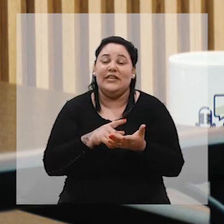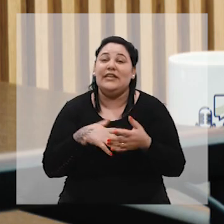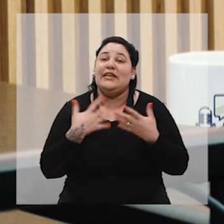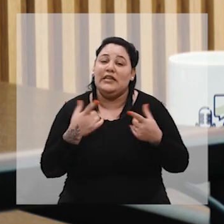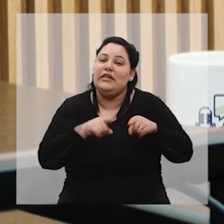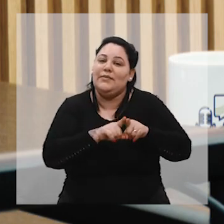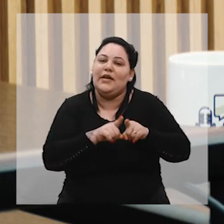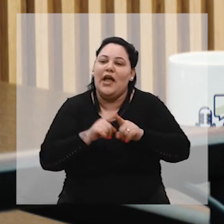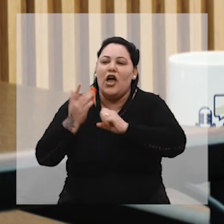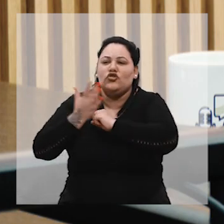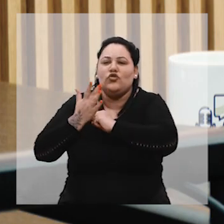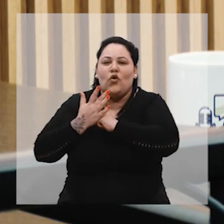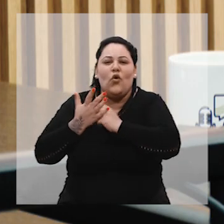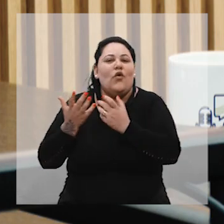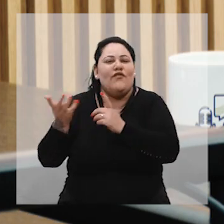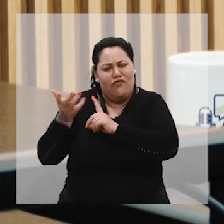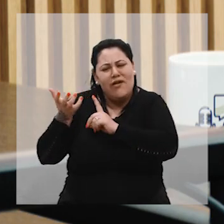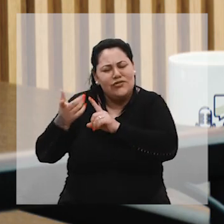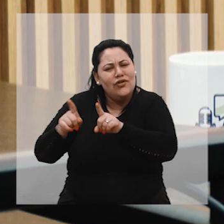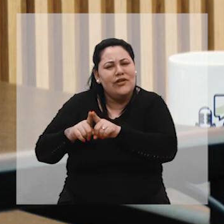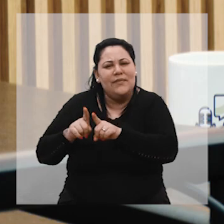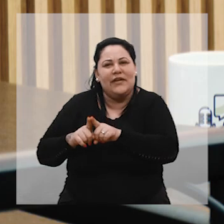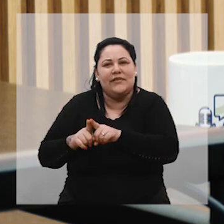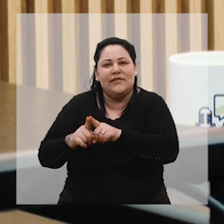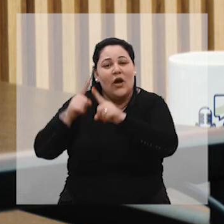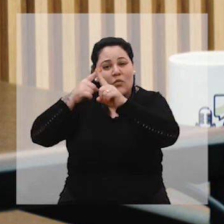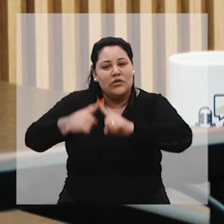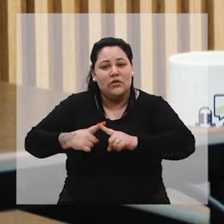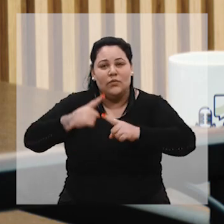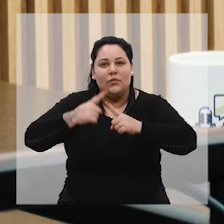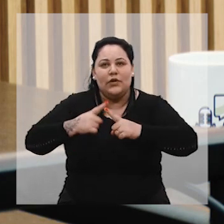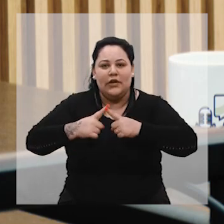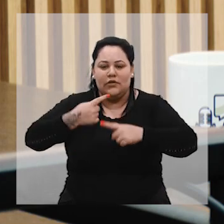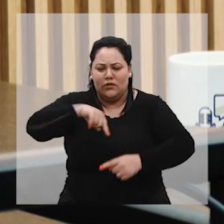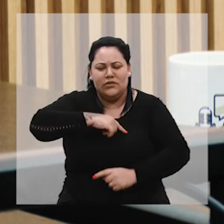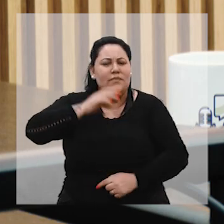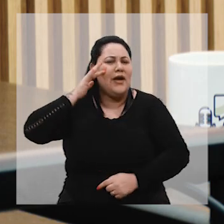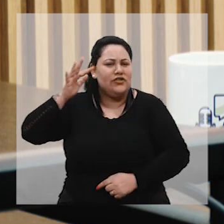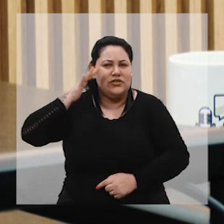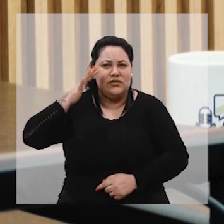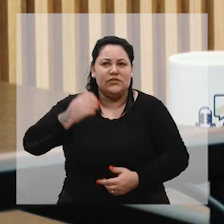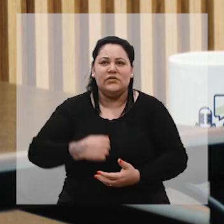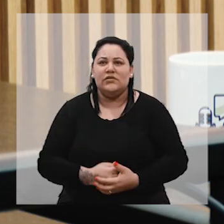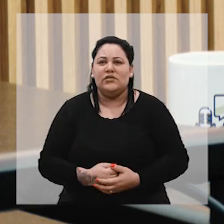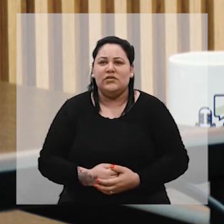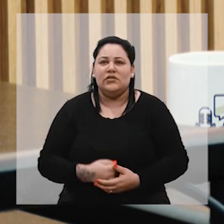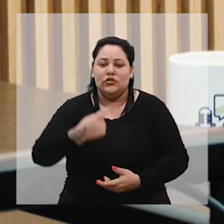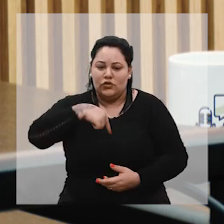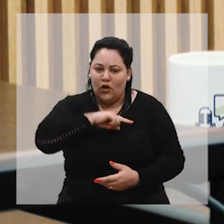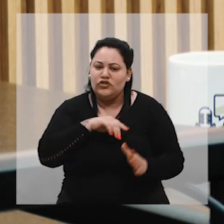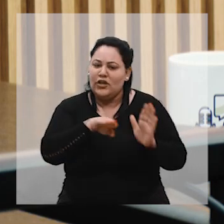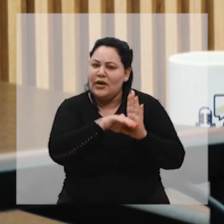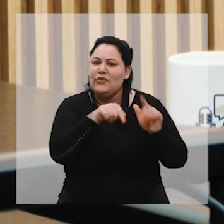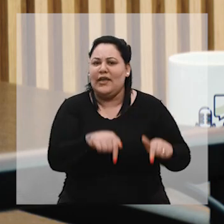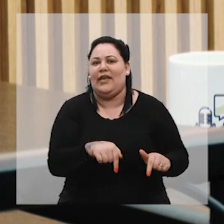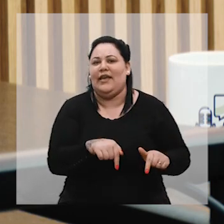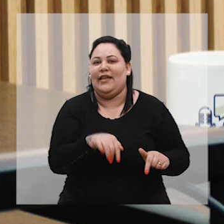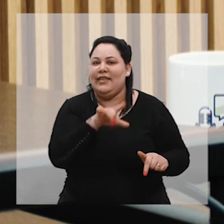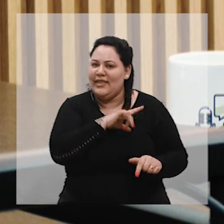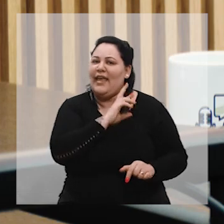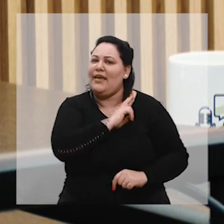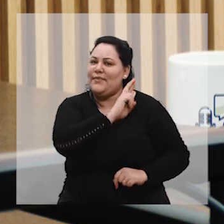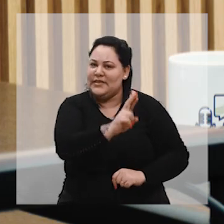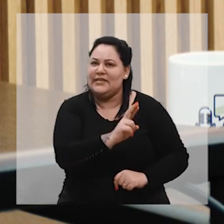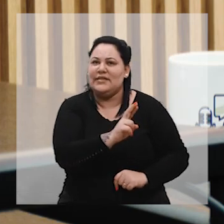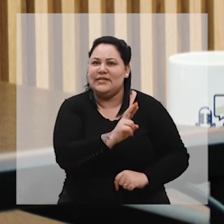cara. E serviu de inspiração lá naquela competição. Porque nós imaginávamos, cara, nós chegamos até aqui.